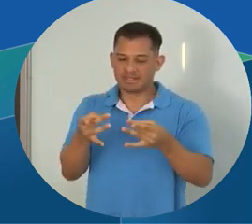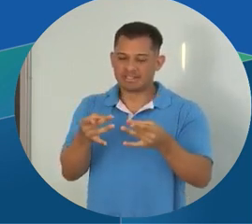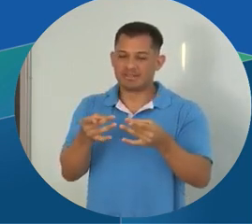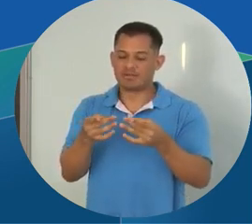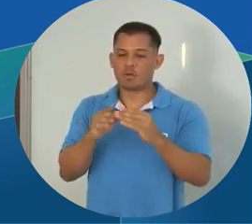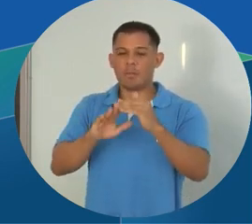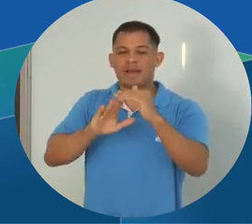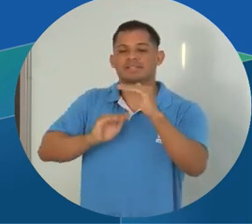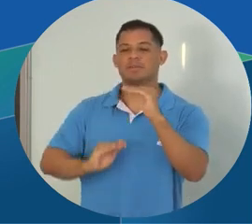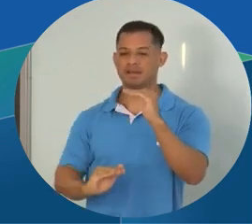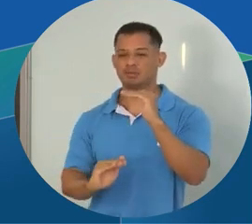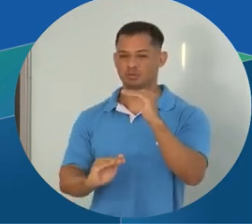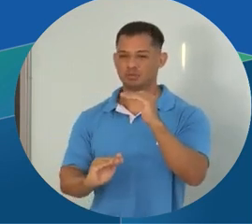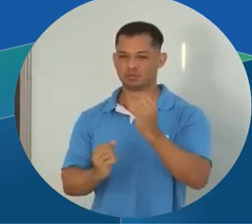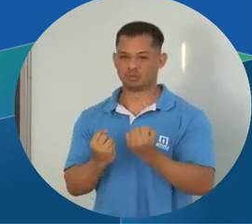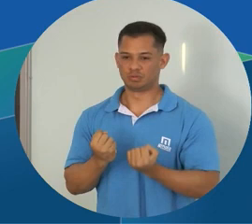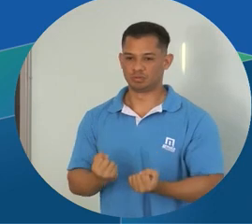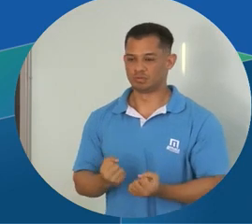baixo.